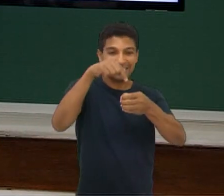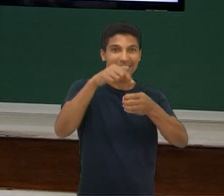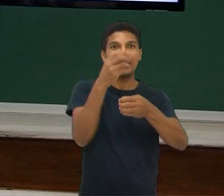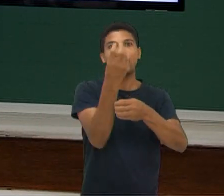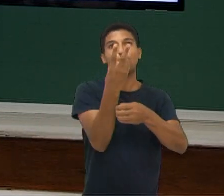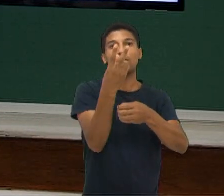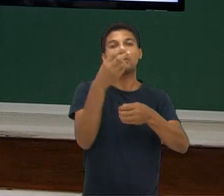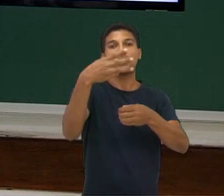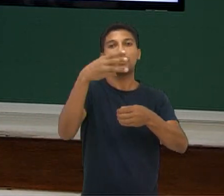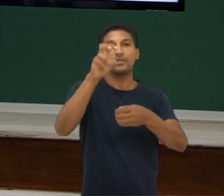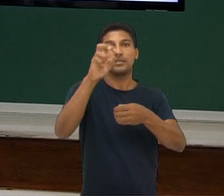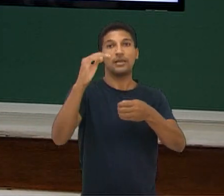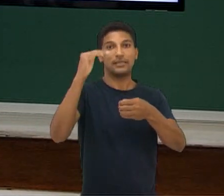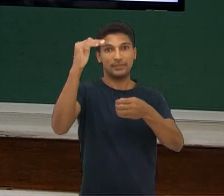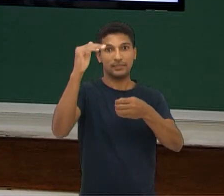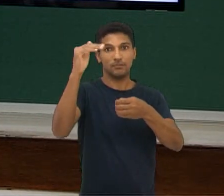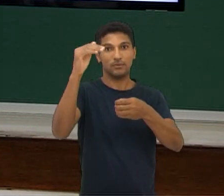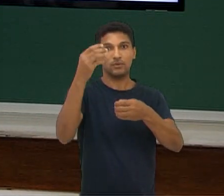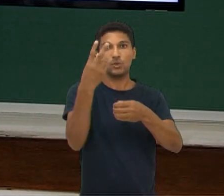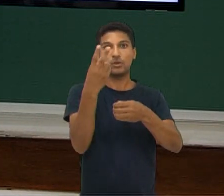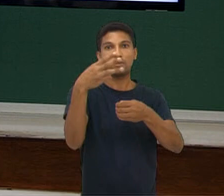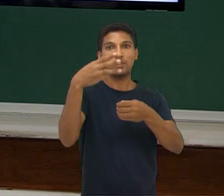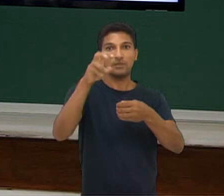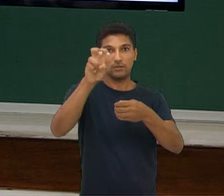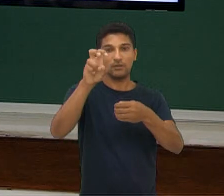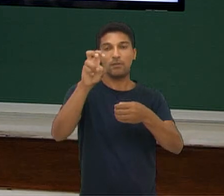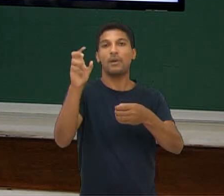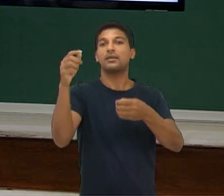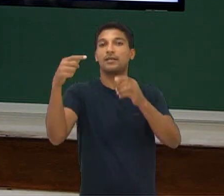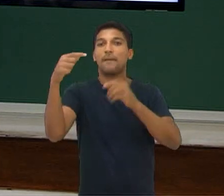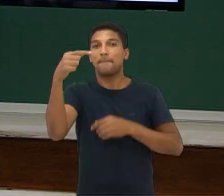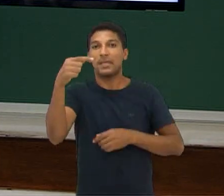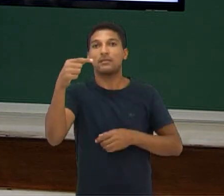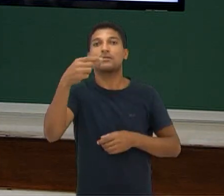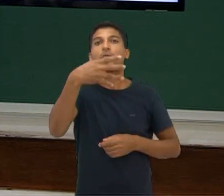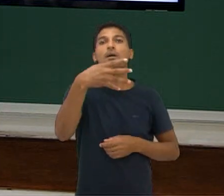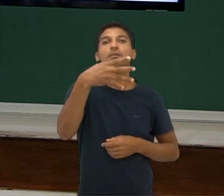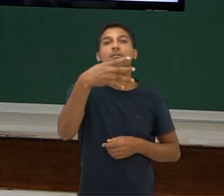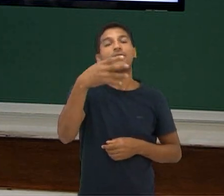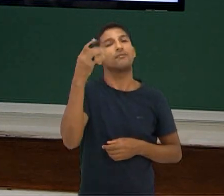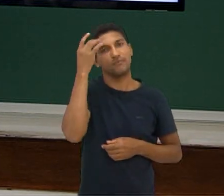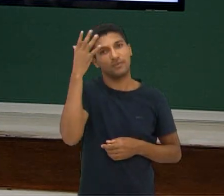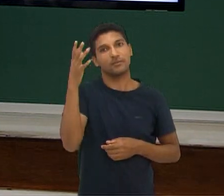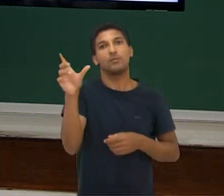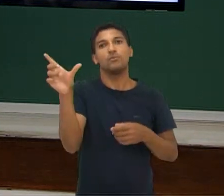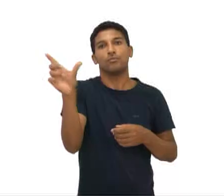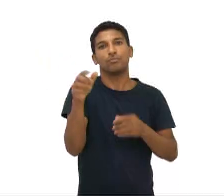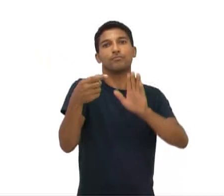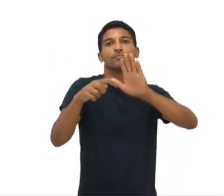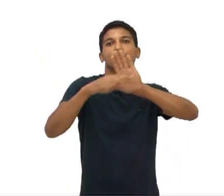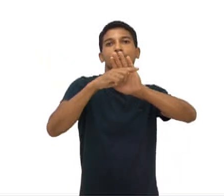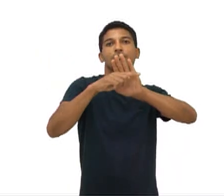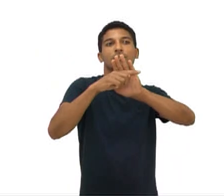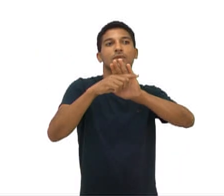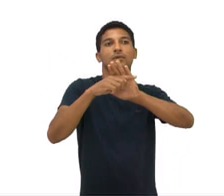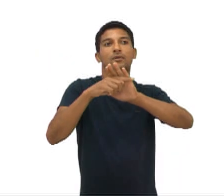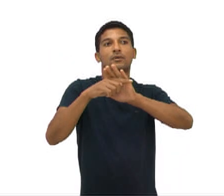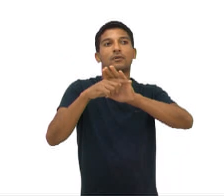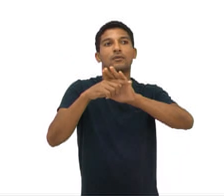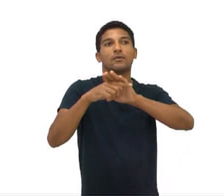235, é o número que está em cima pela representação, menos 4. Fácil, né? 2,